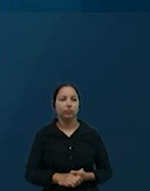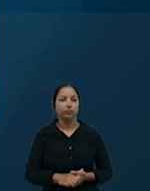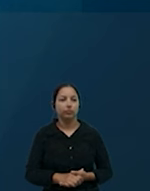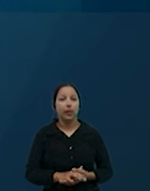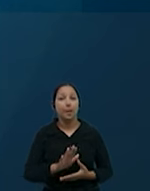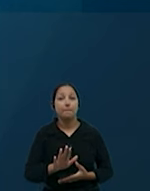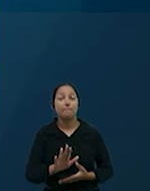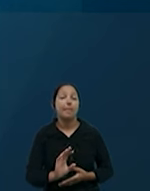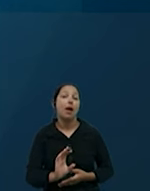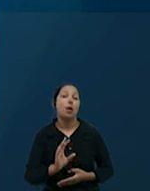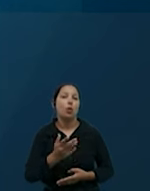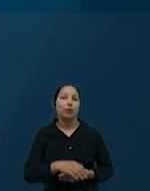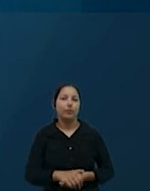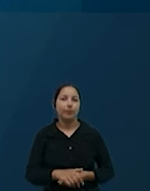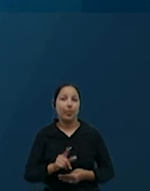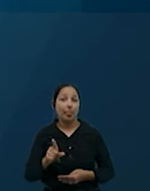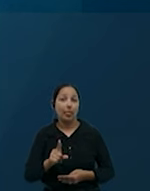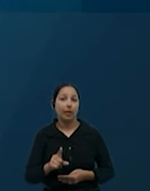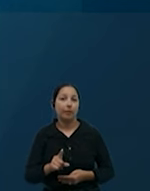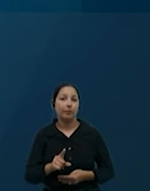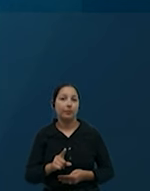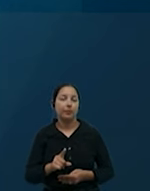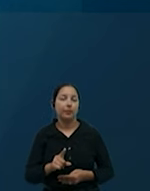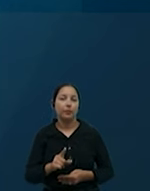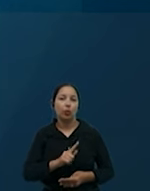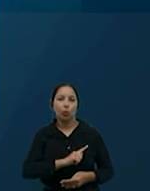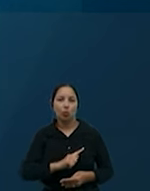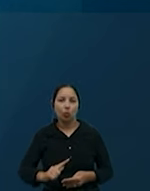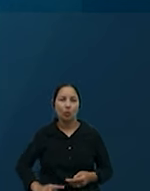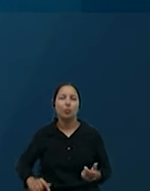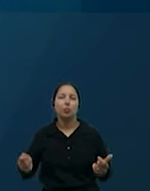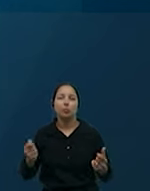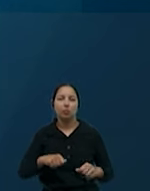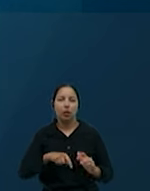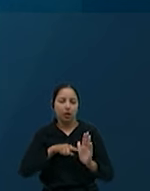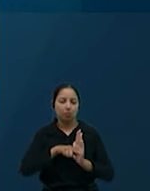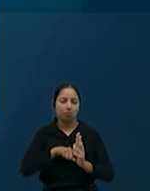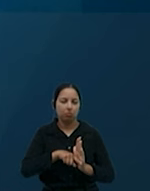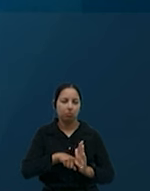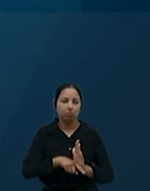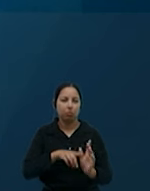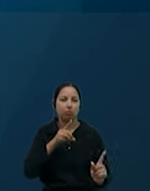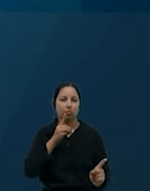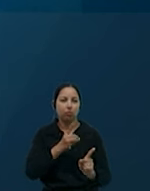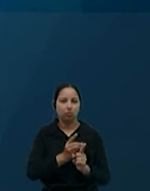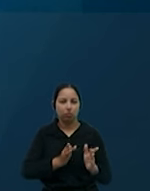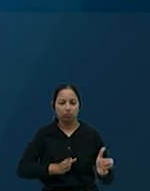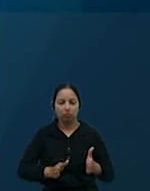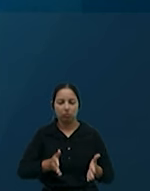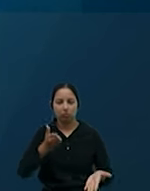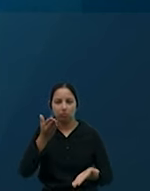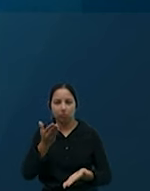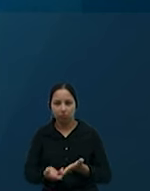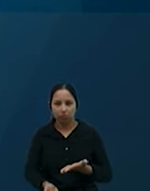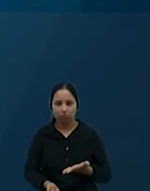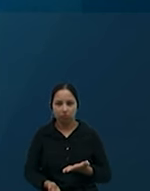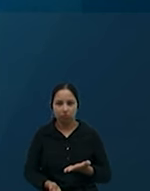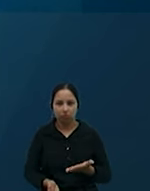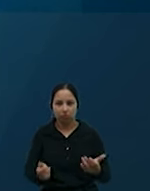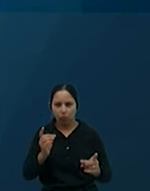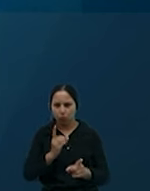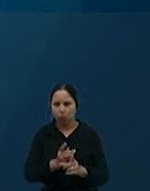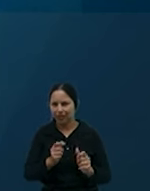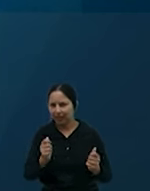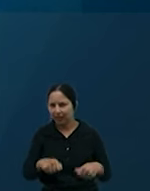plena condições de apurar a ocorrência da prescrição intercorrente, será que o fato deles